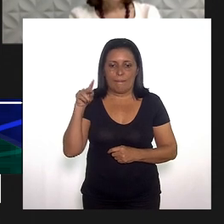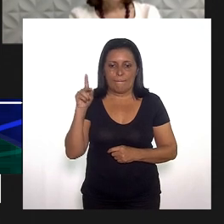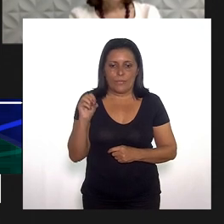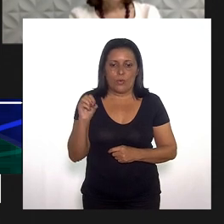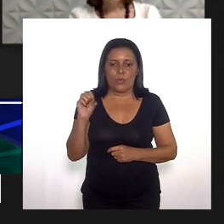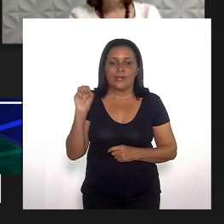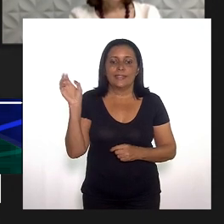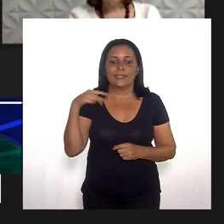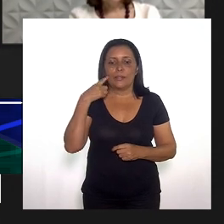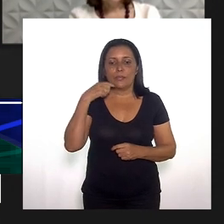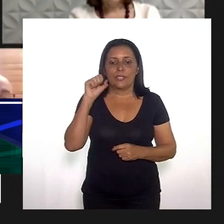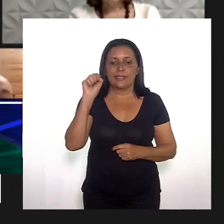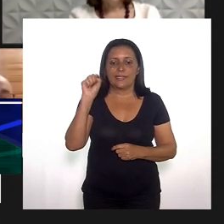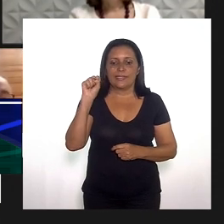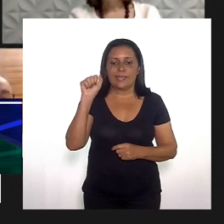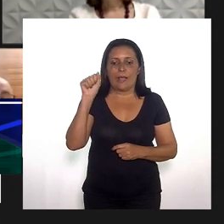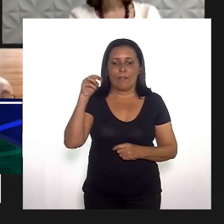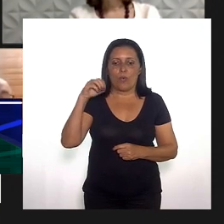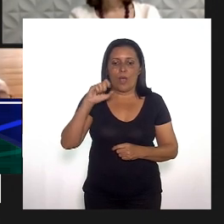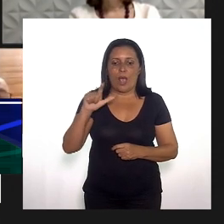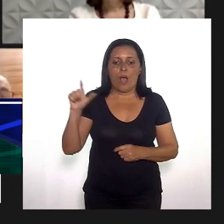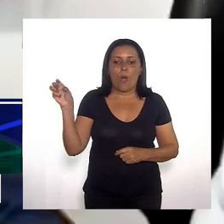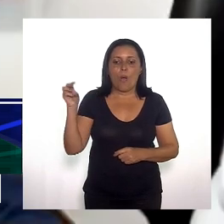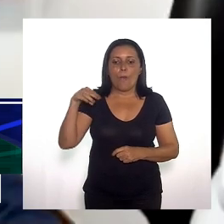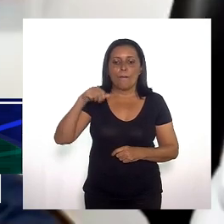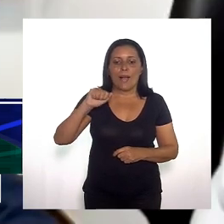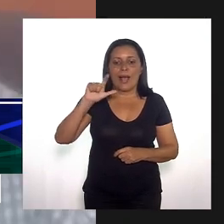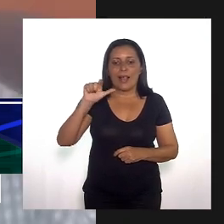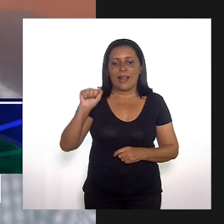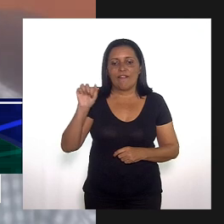Deputado Samuel Malafaia.